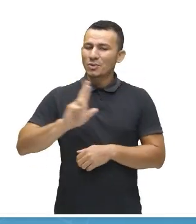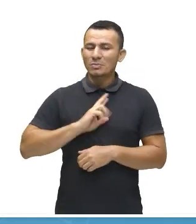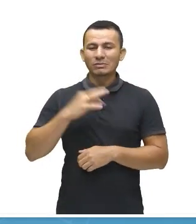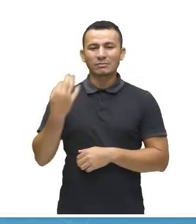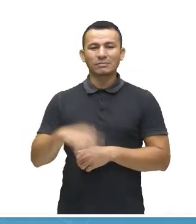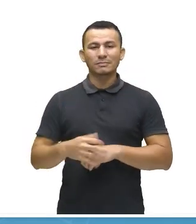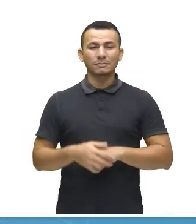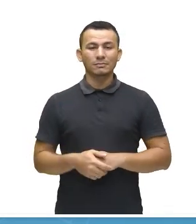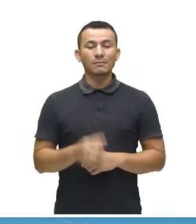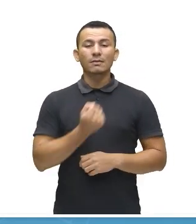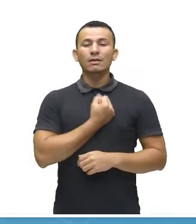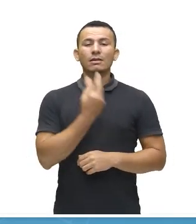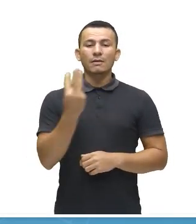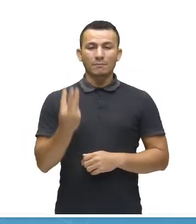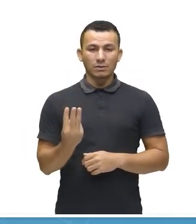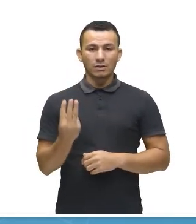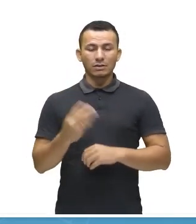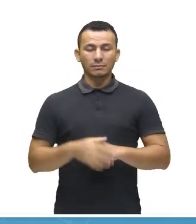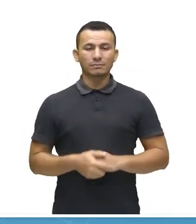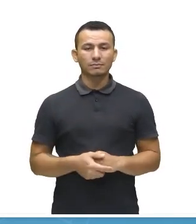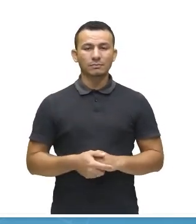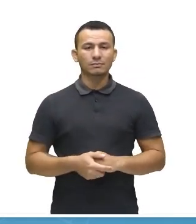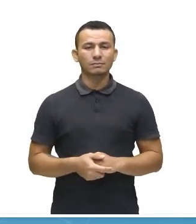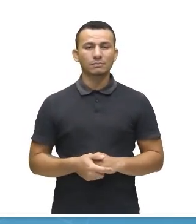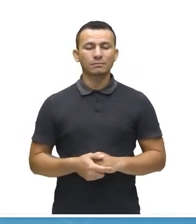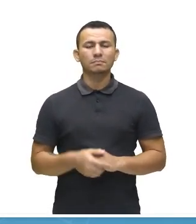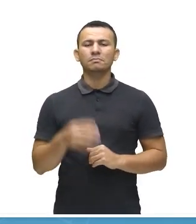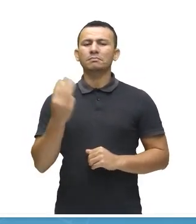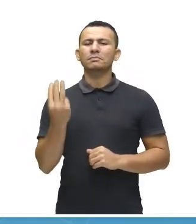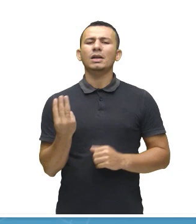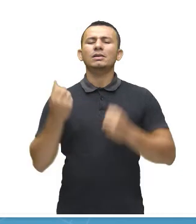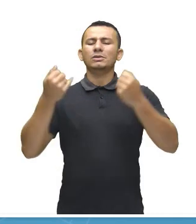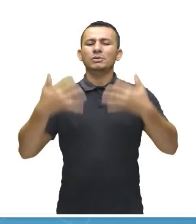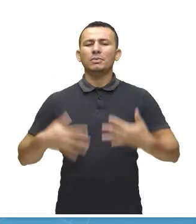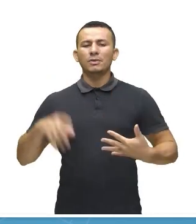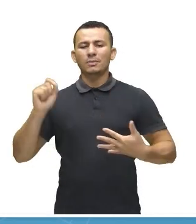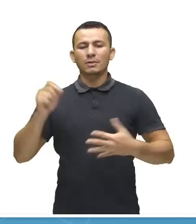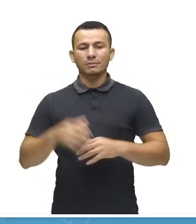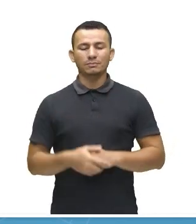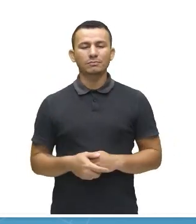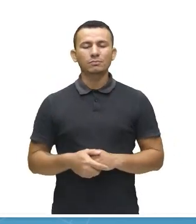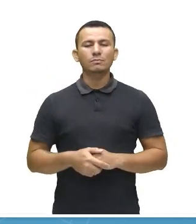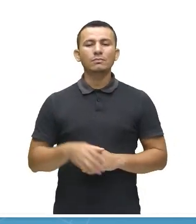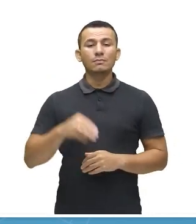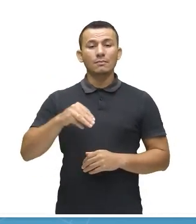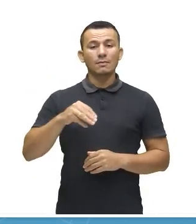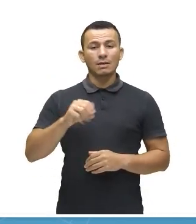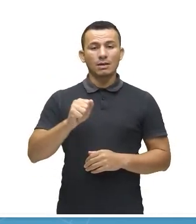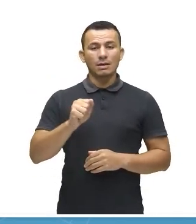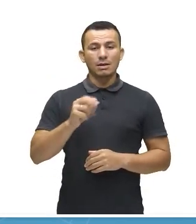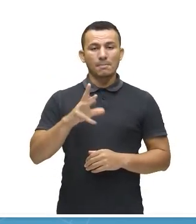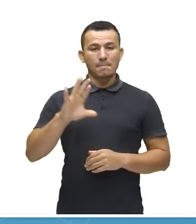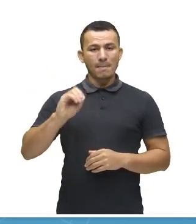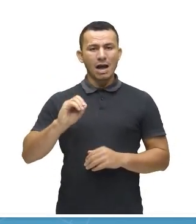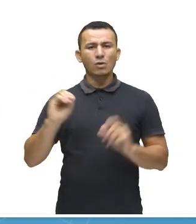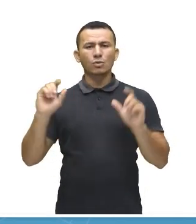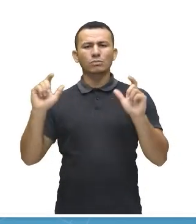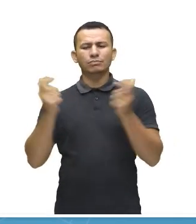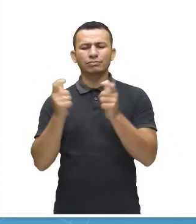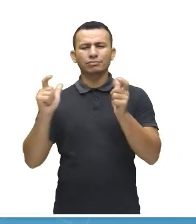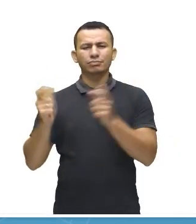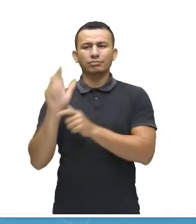questão 3. Na questão 3, quais são as macro-regiões do Brasil, conforme